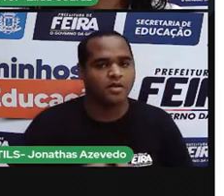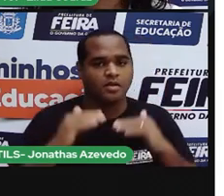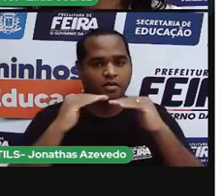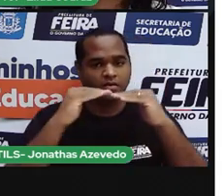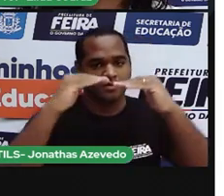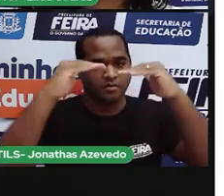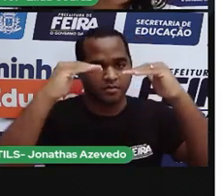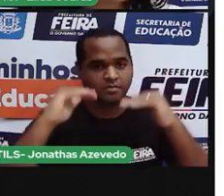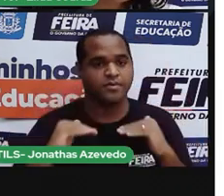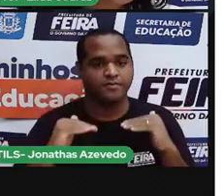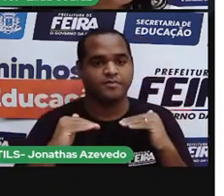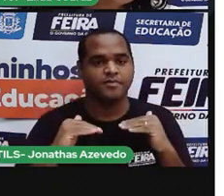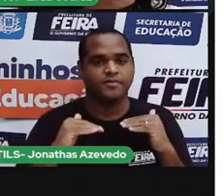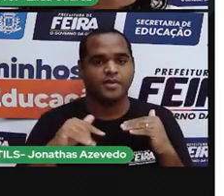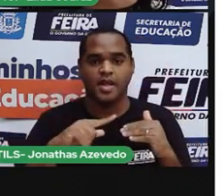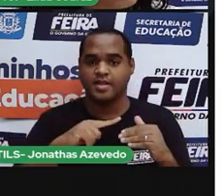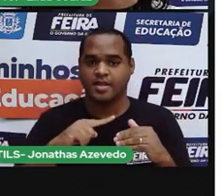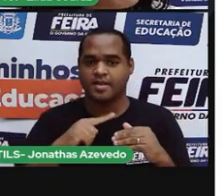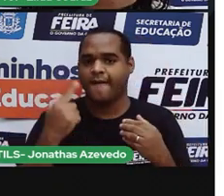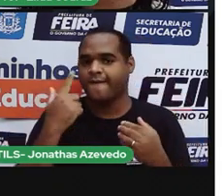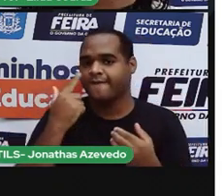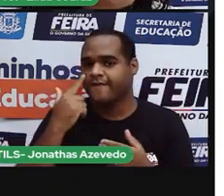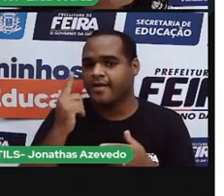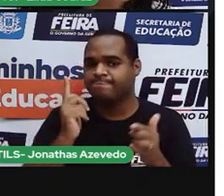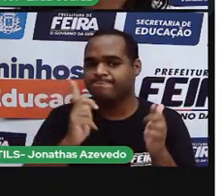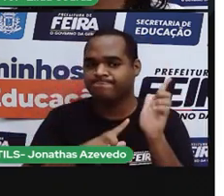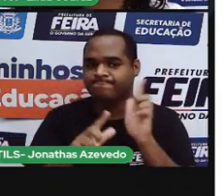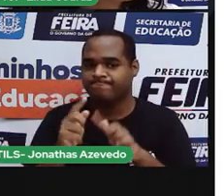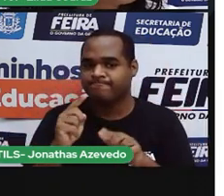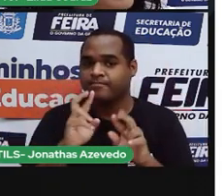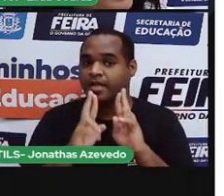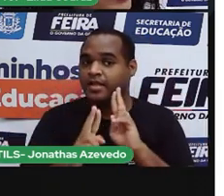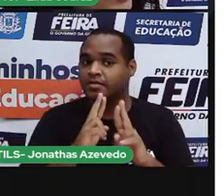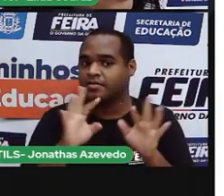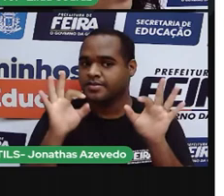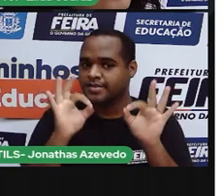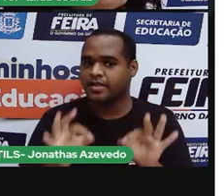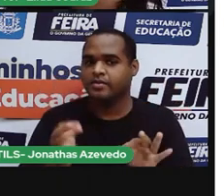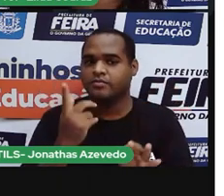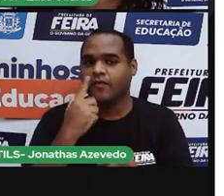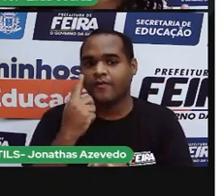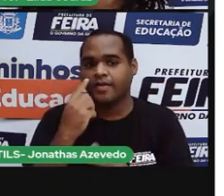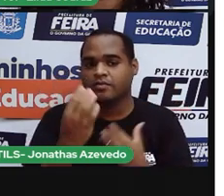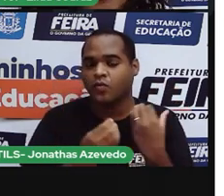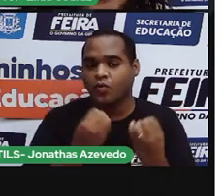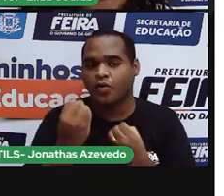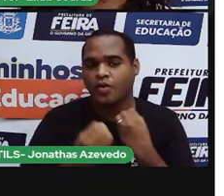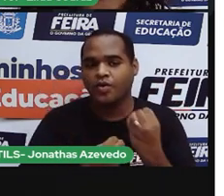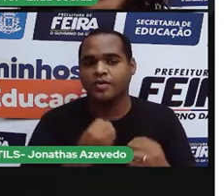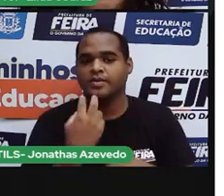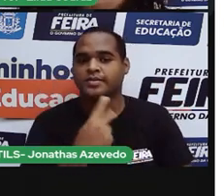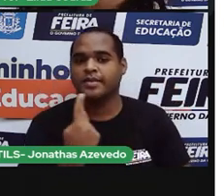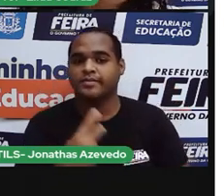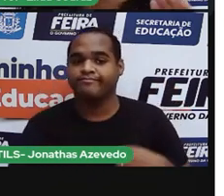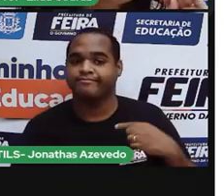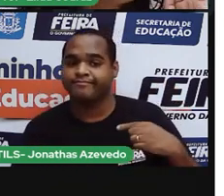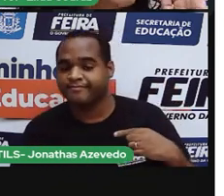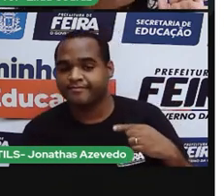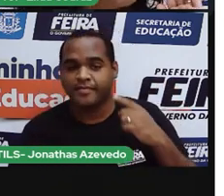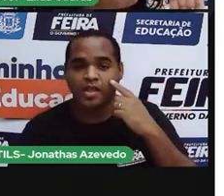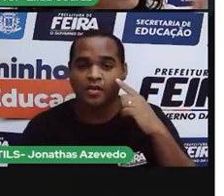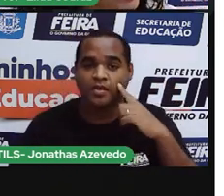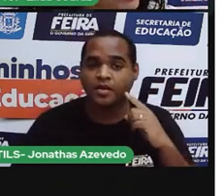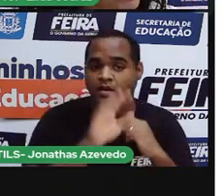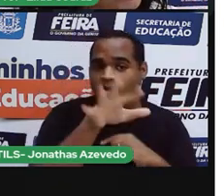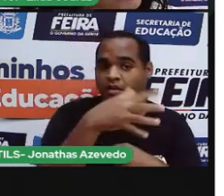Abaixo, você vai ter a resolução desse problema, dessa charada, de duas formas. Você vai